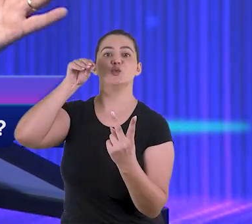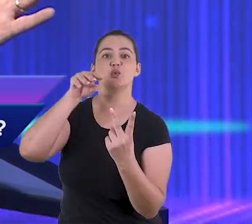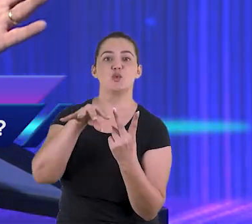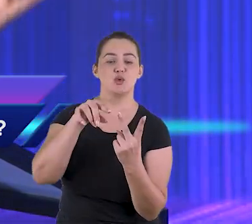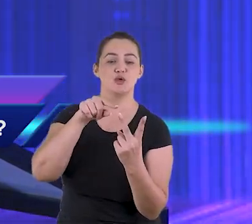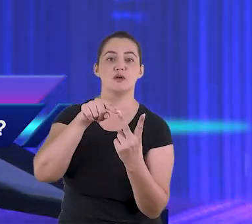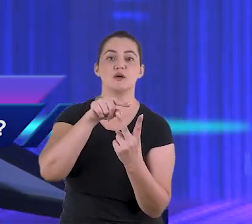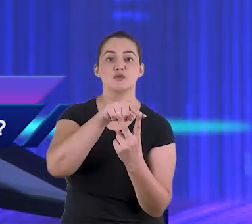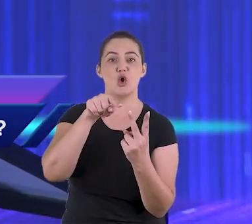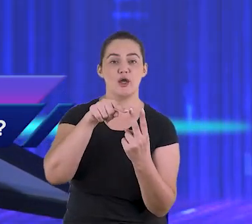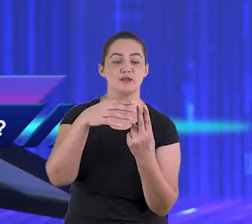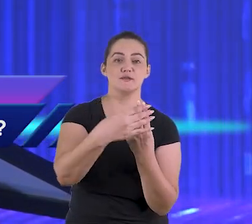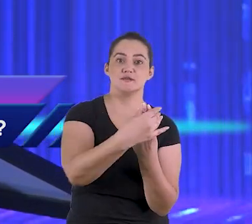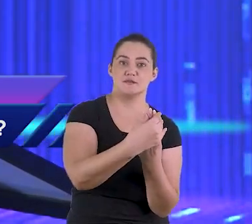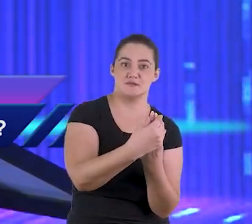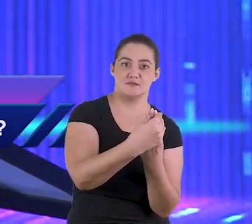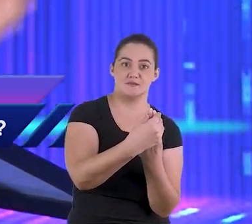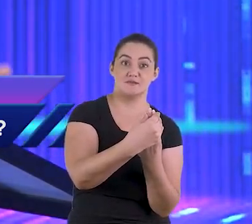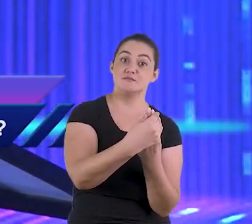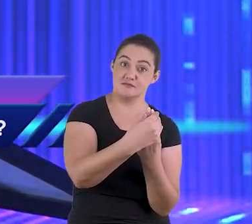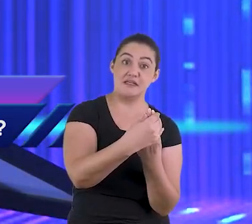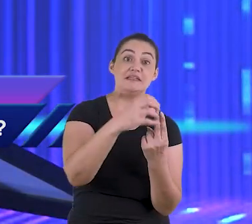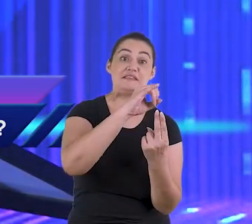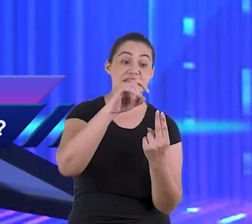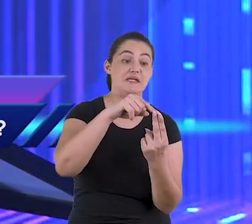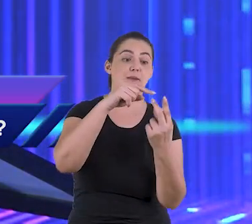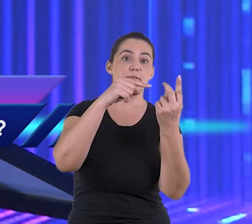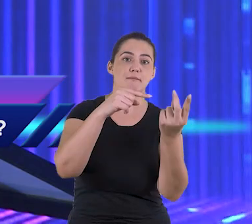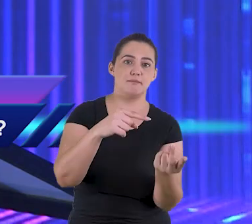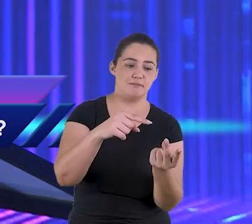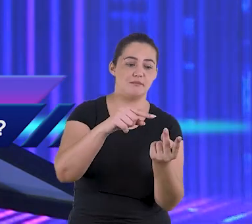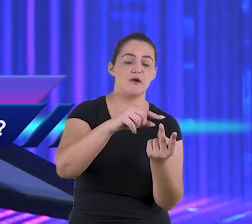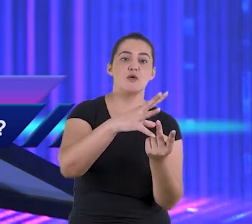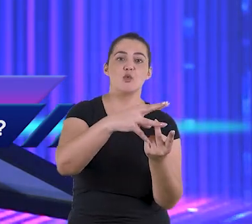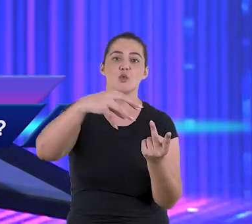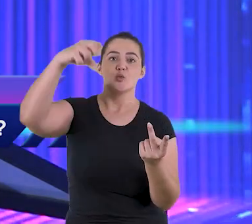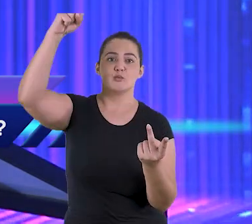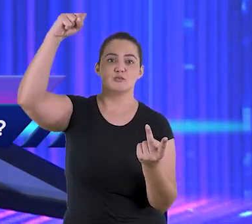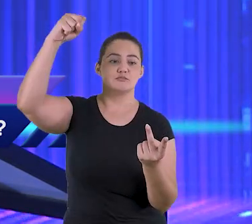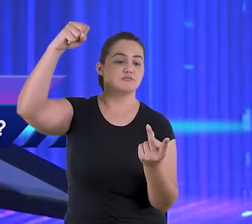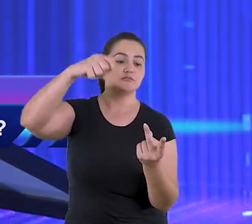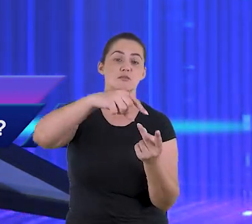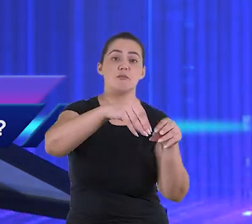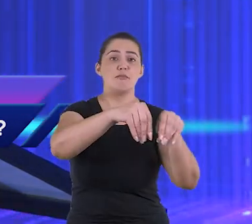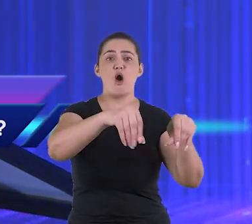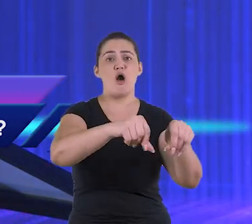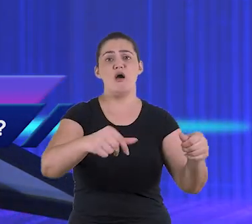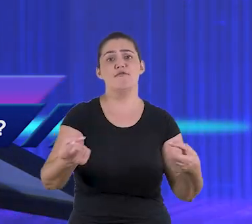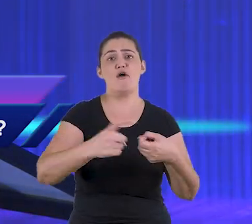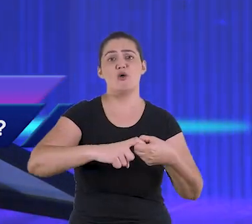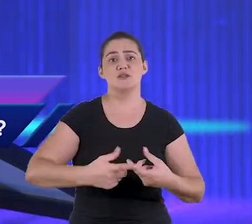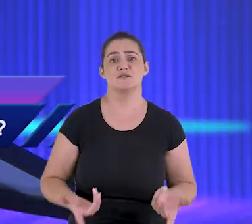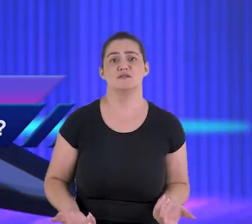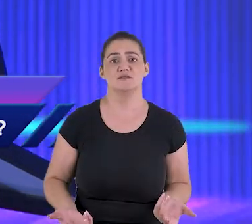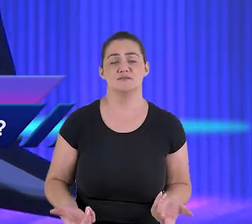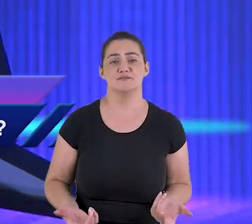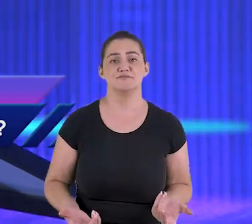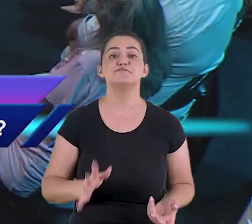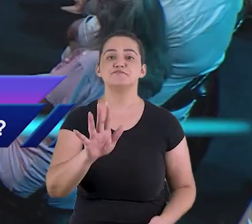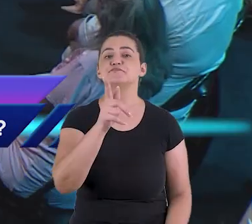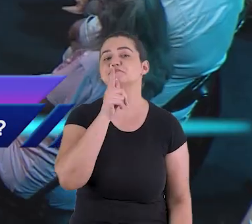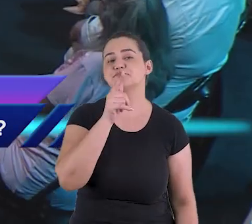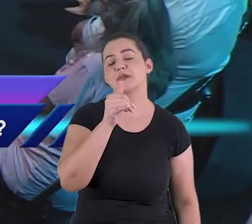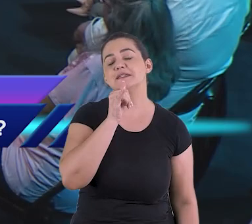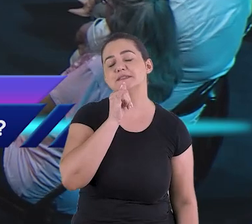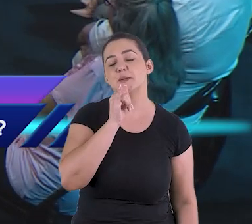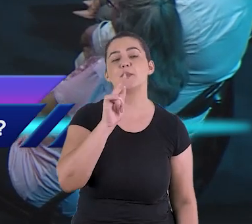elementos que juntos resultaram na vida. Ou seja, o pó mais o fôlego. O